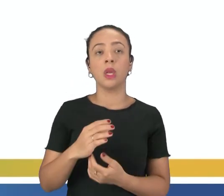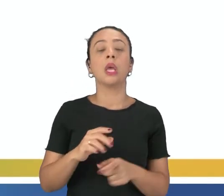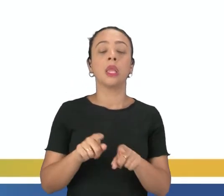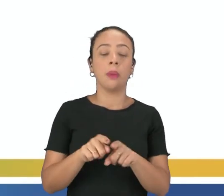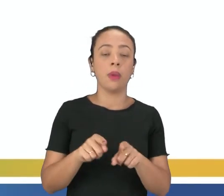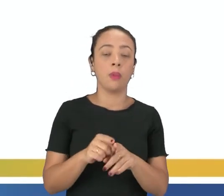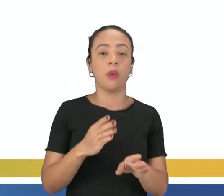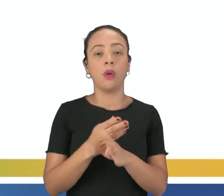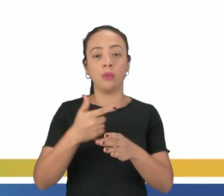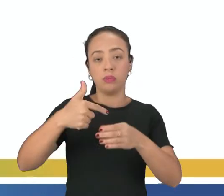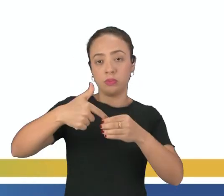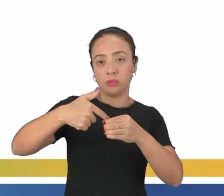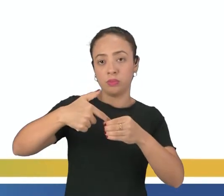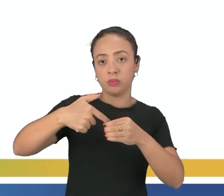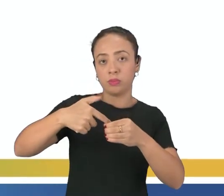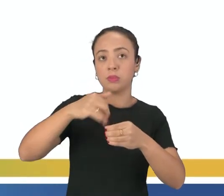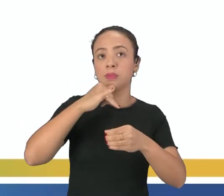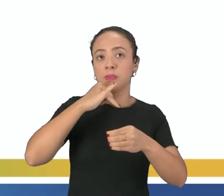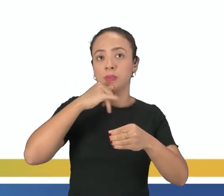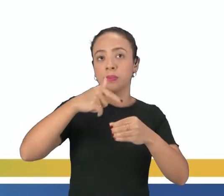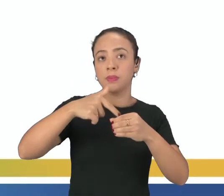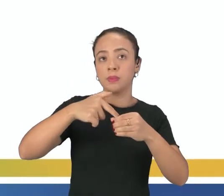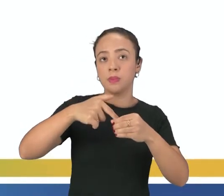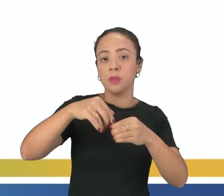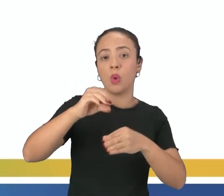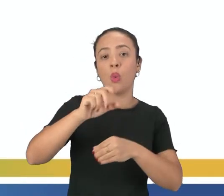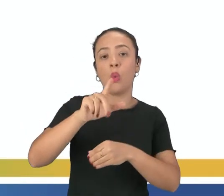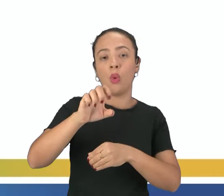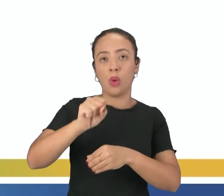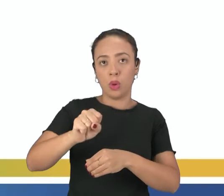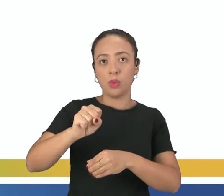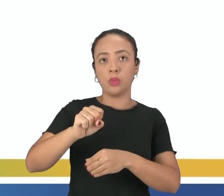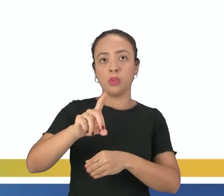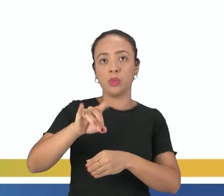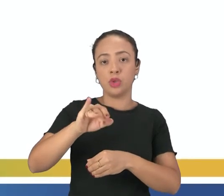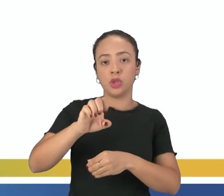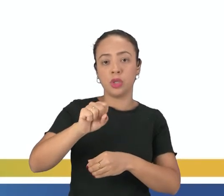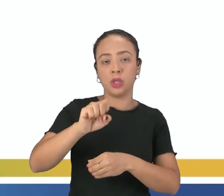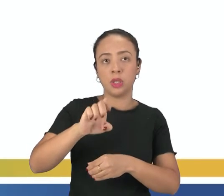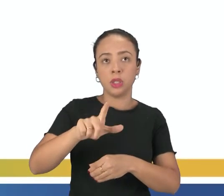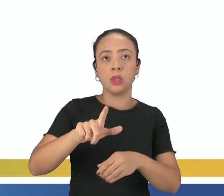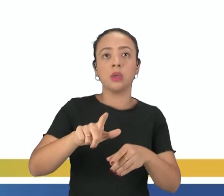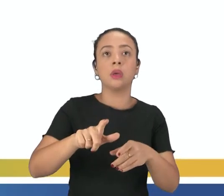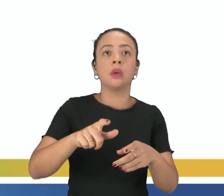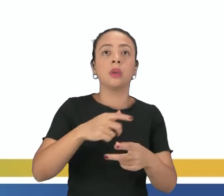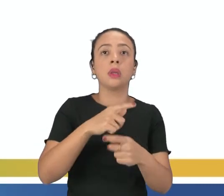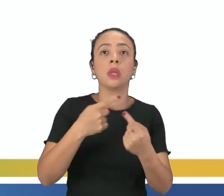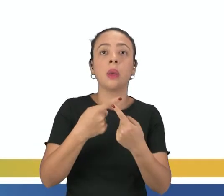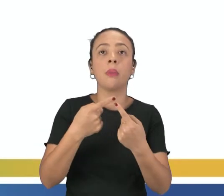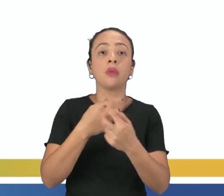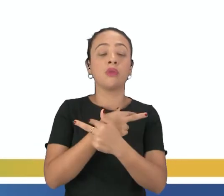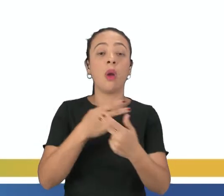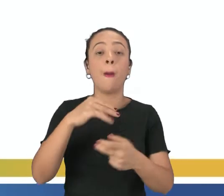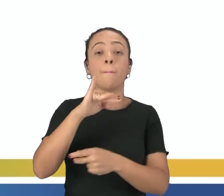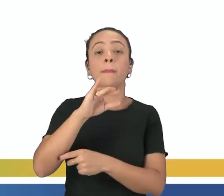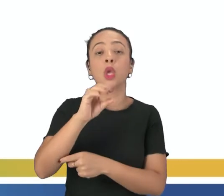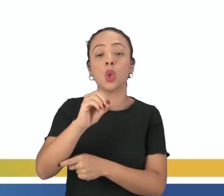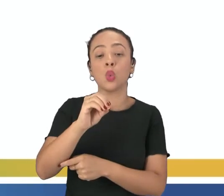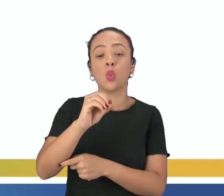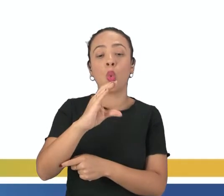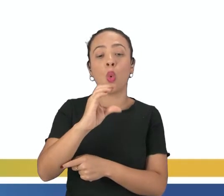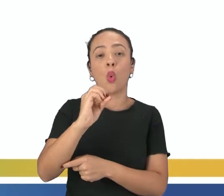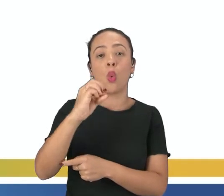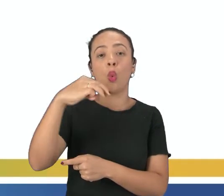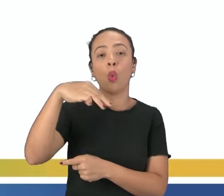fósseis provenientes do petróleo, como a gasolina, o óleo diesel, o etanol e também dos